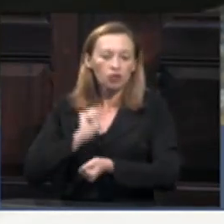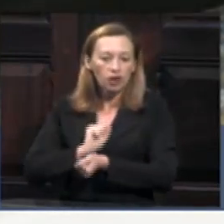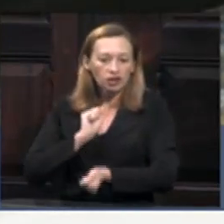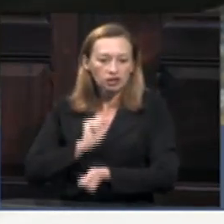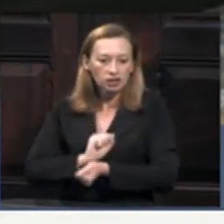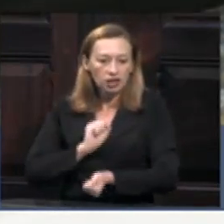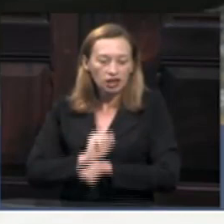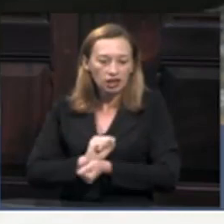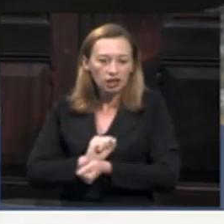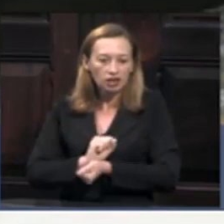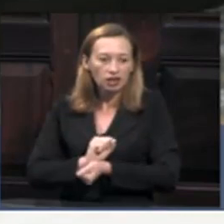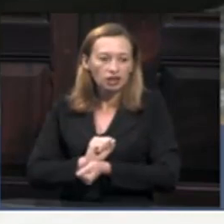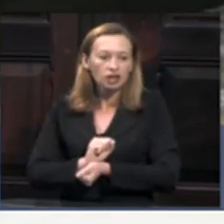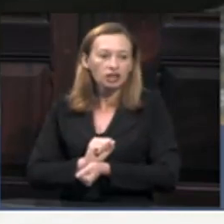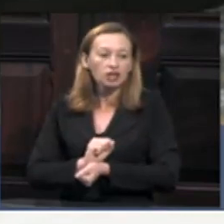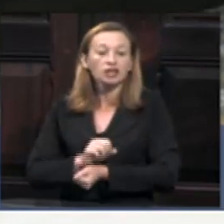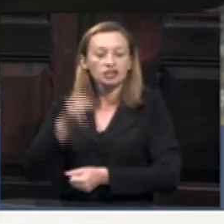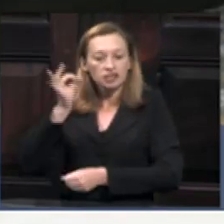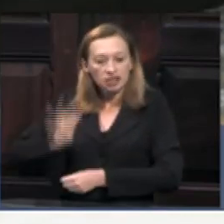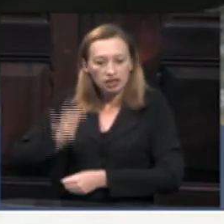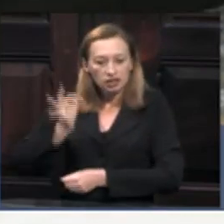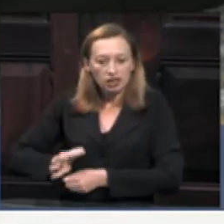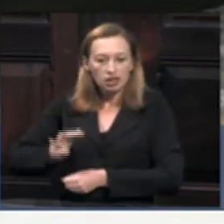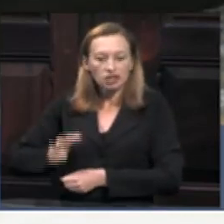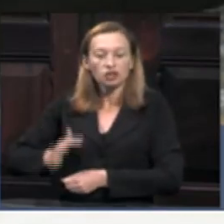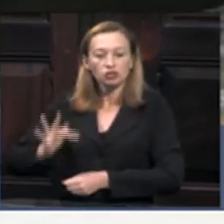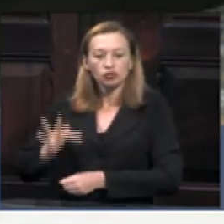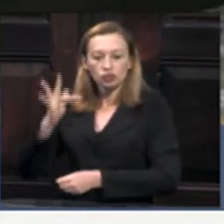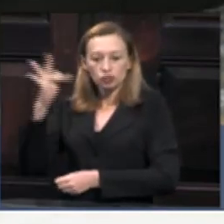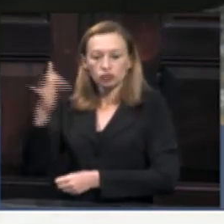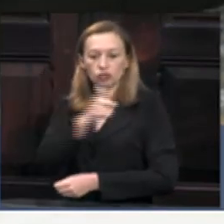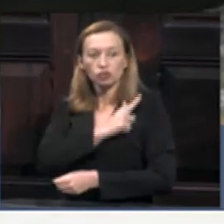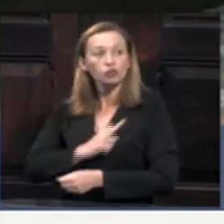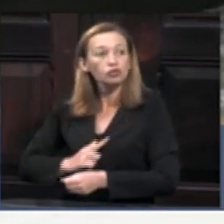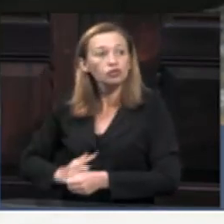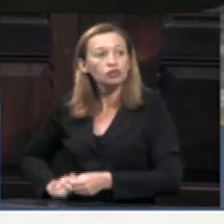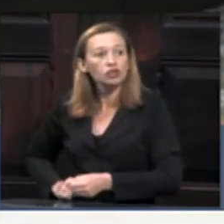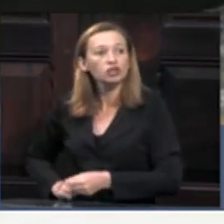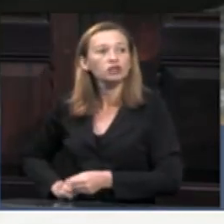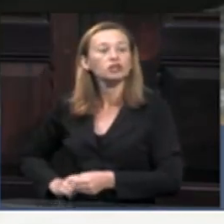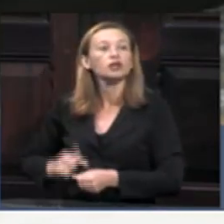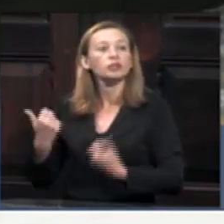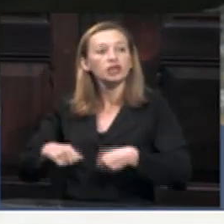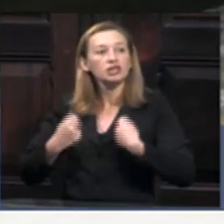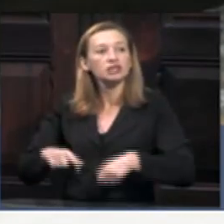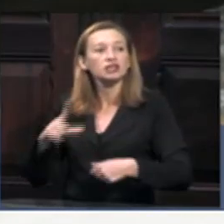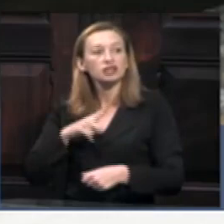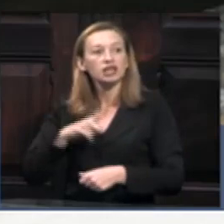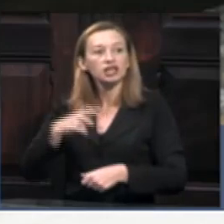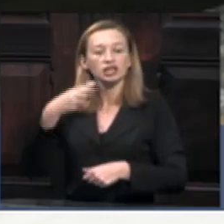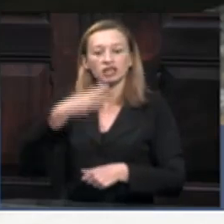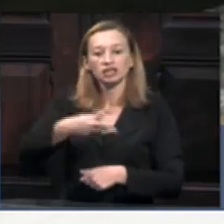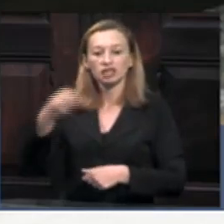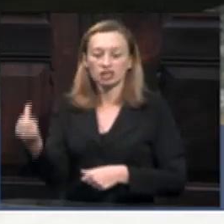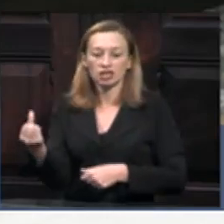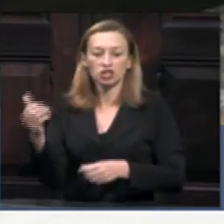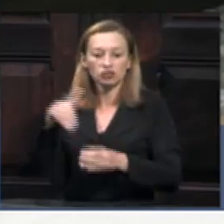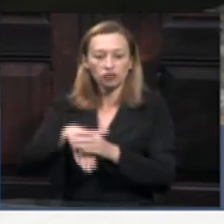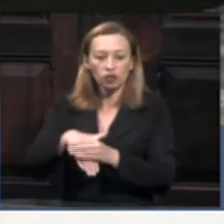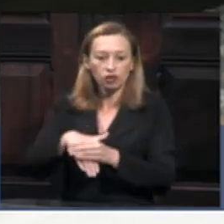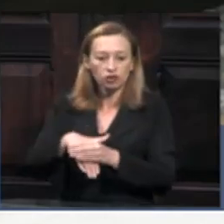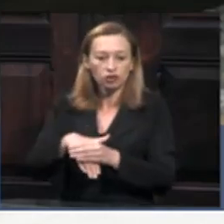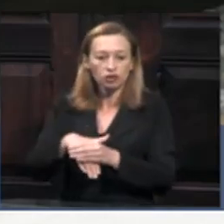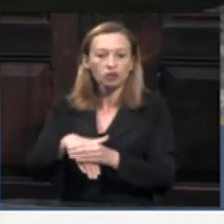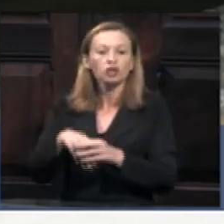houver garantia que teremos 36 votos para derrubar o veto. Assim que o PSB